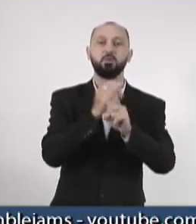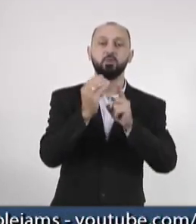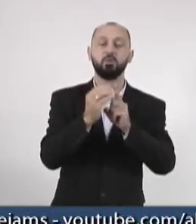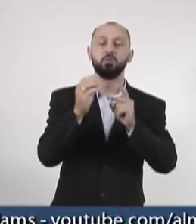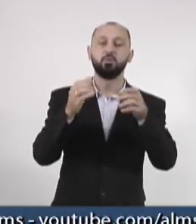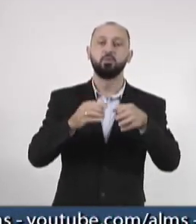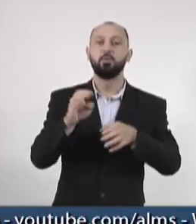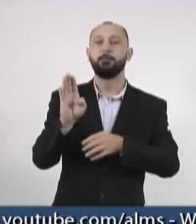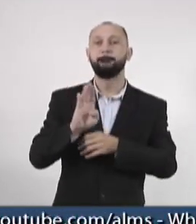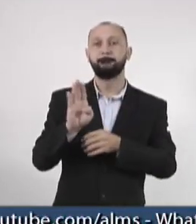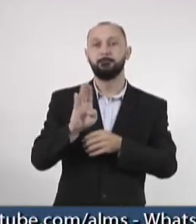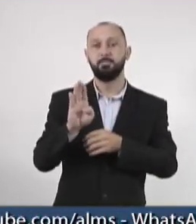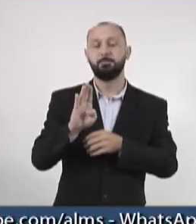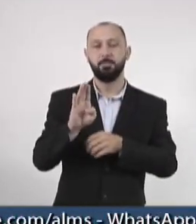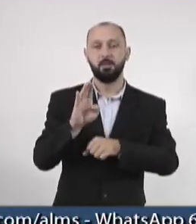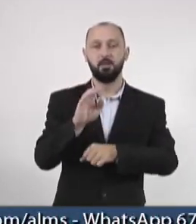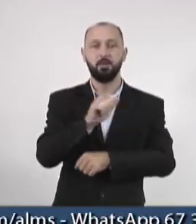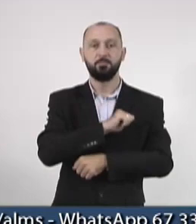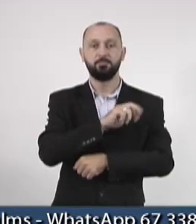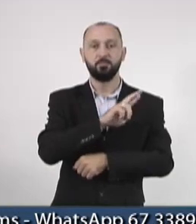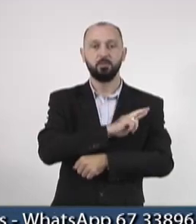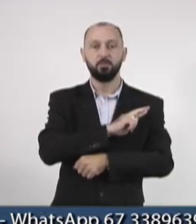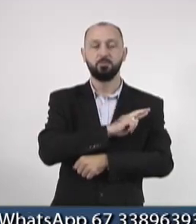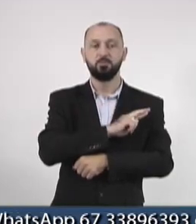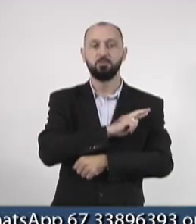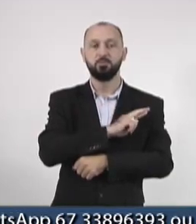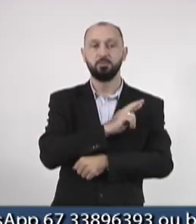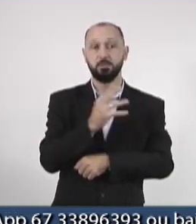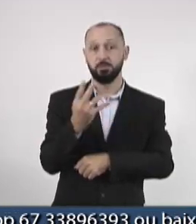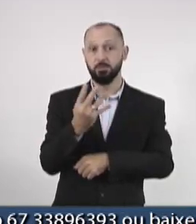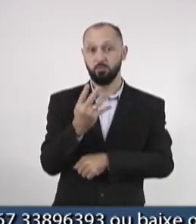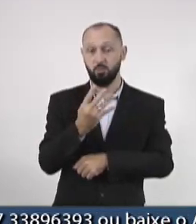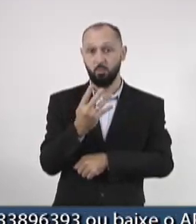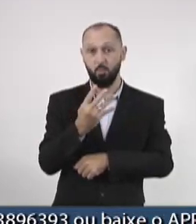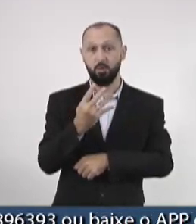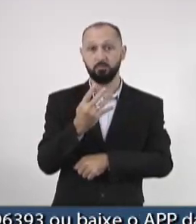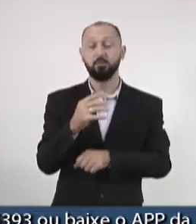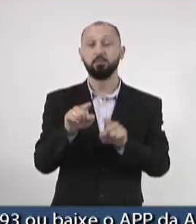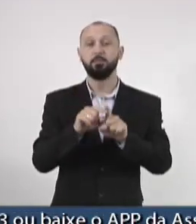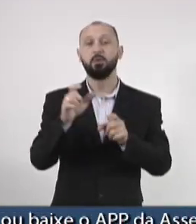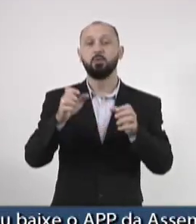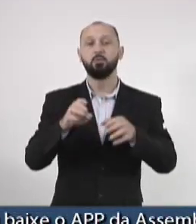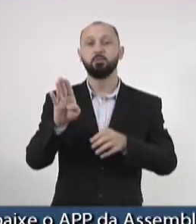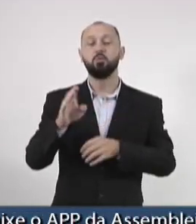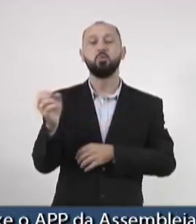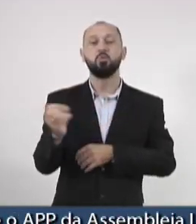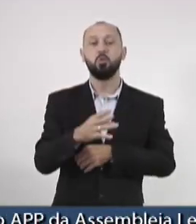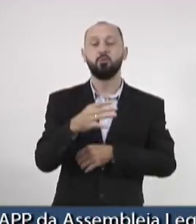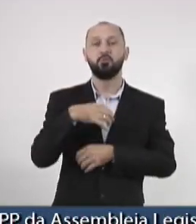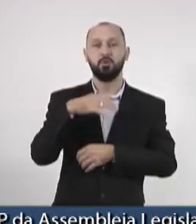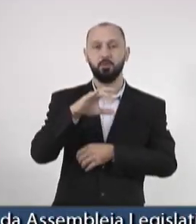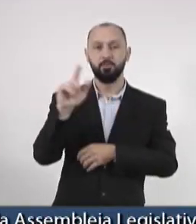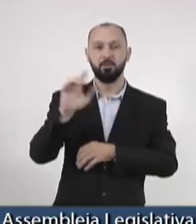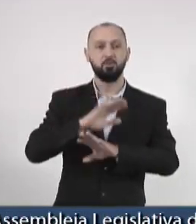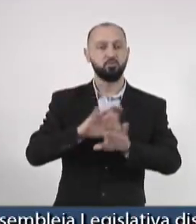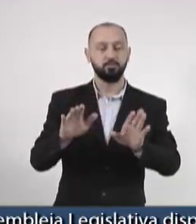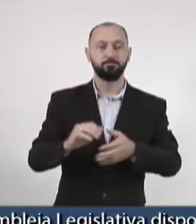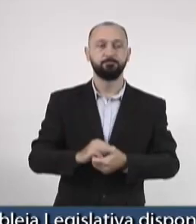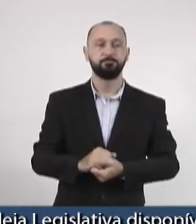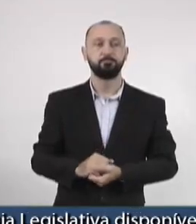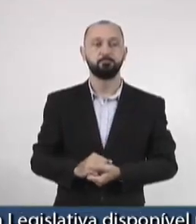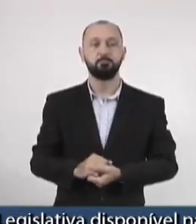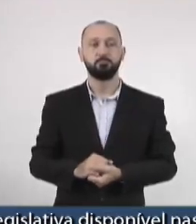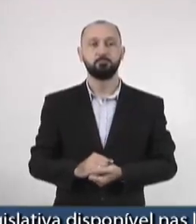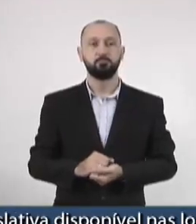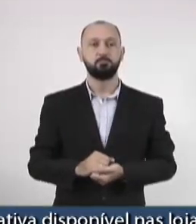do bairro Aerorancho, setor 4, nessa capital, e também do bairro Nova Campo Grande. É o que tinha, senhor presidente.